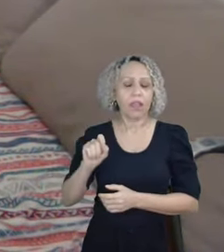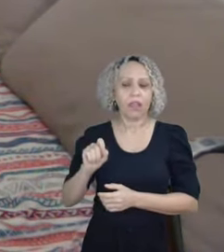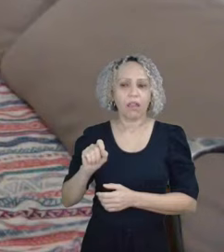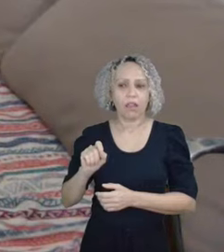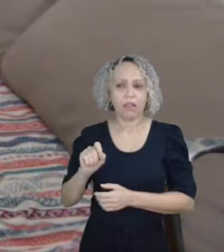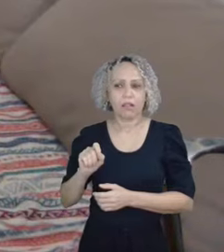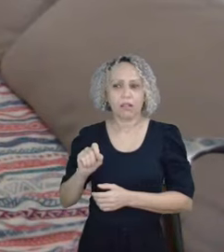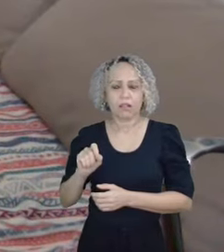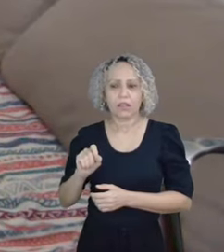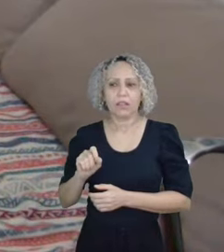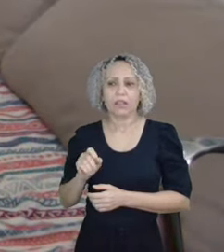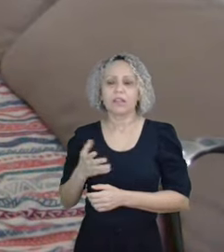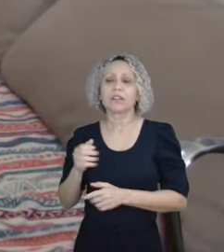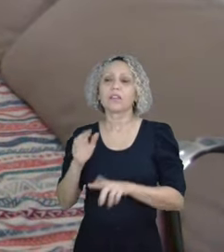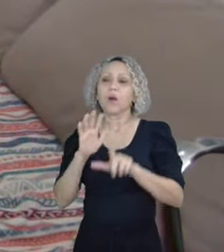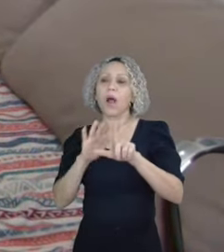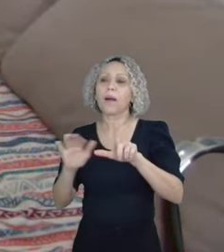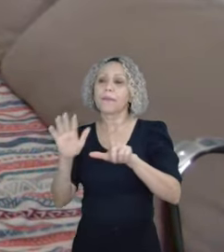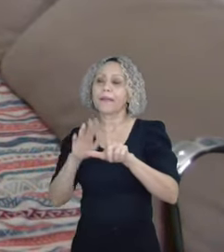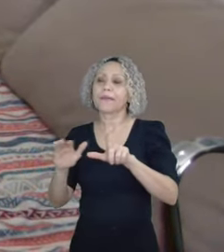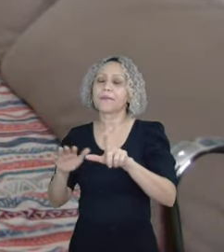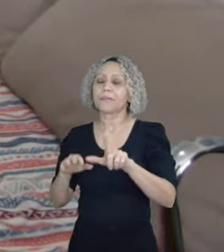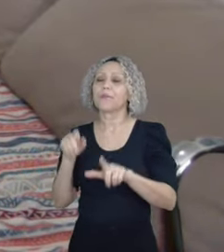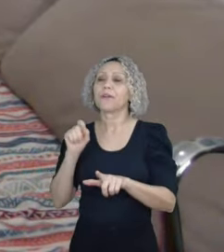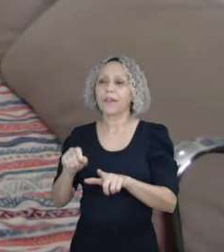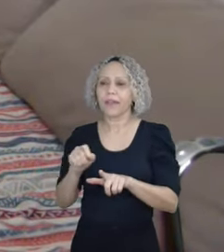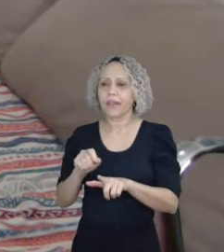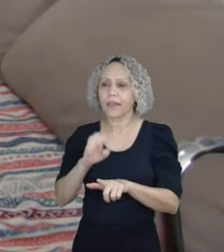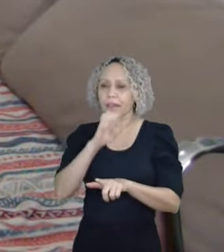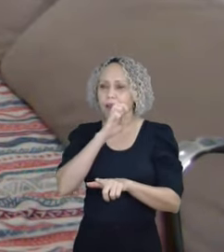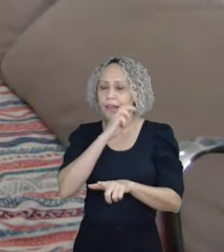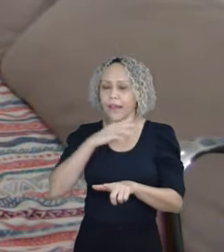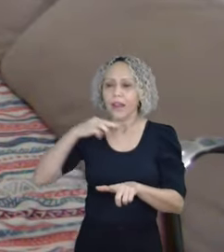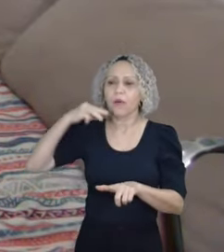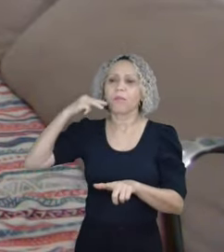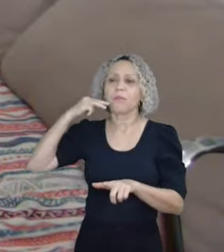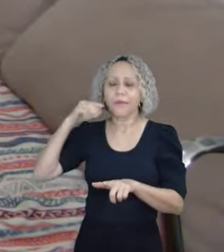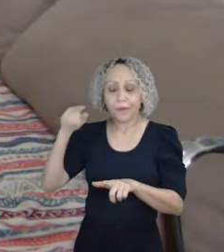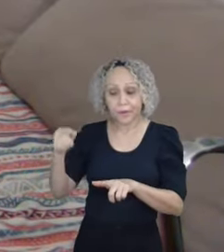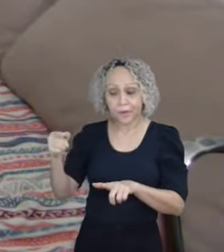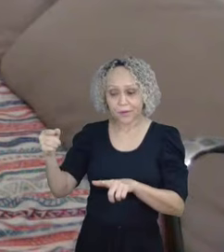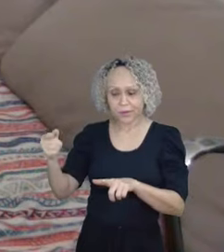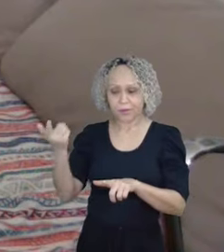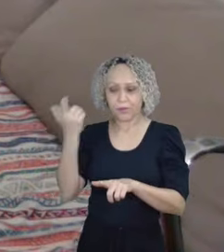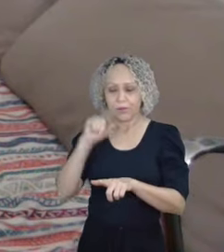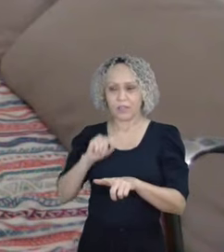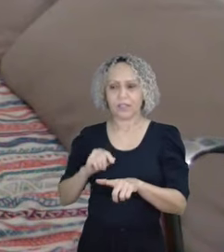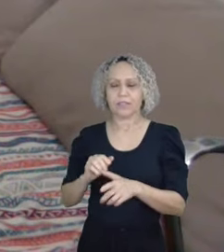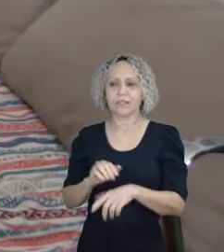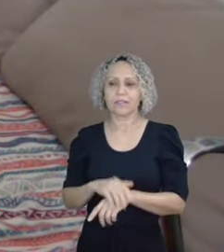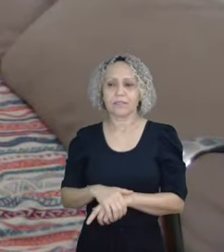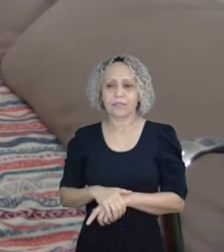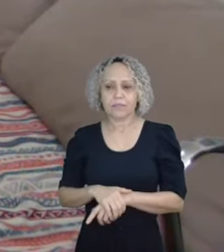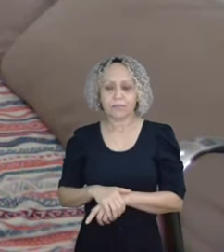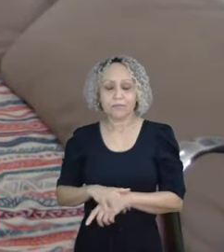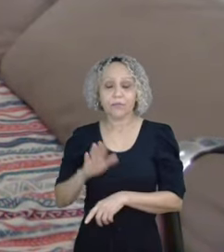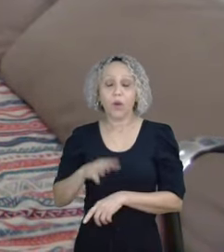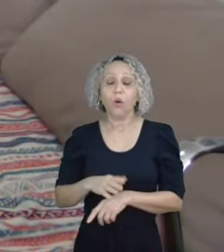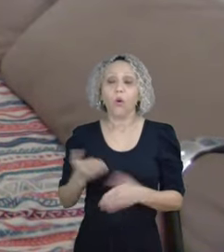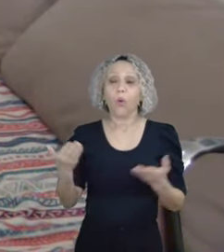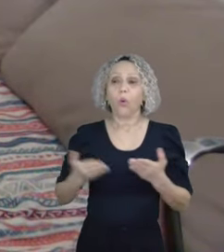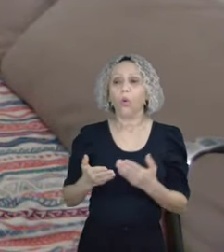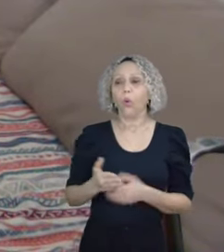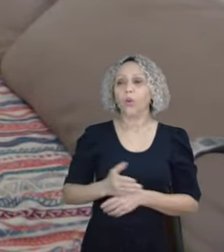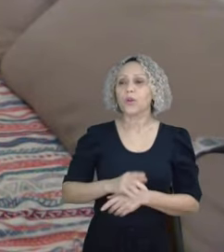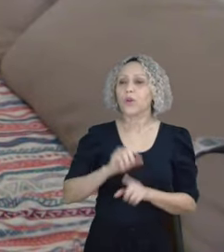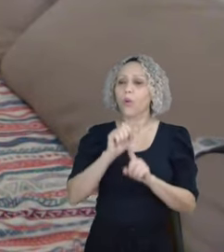da chegada à plataforma de Elon Musk, principalmente depois que ele fez a aquisição da plataforma. Hoje, o antigo Twitter nada mais é do